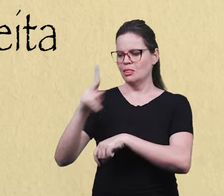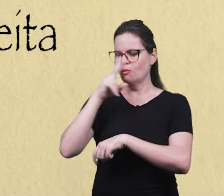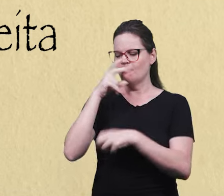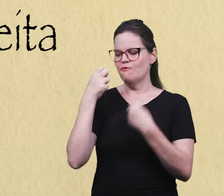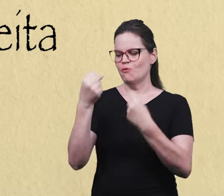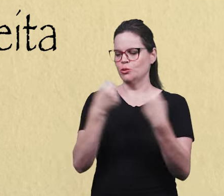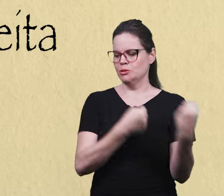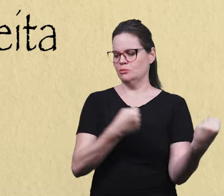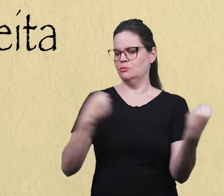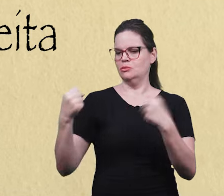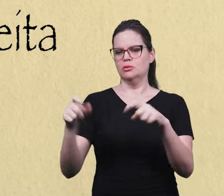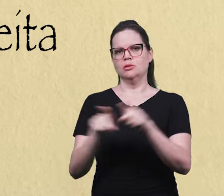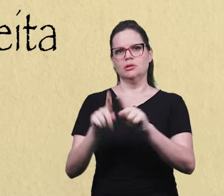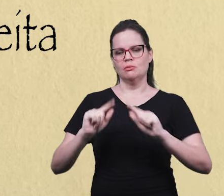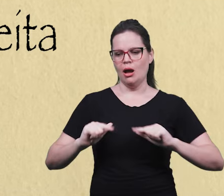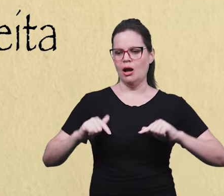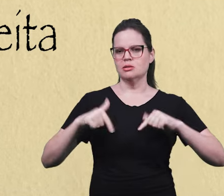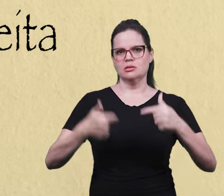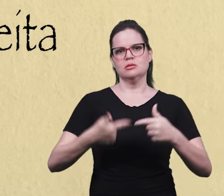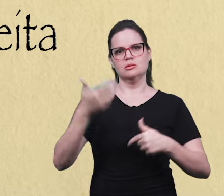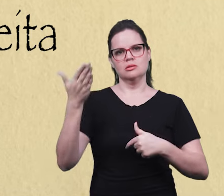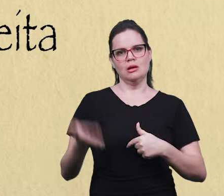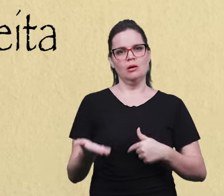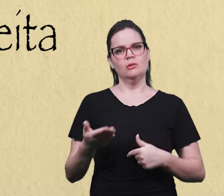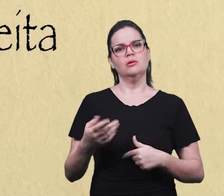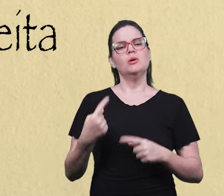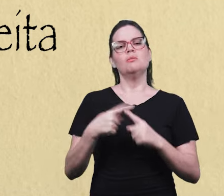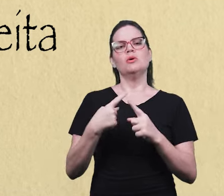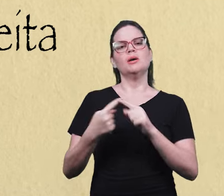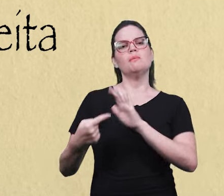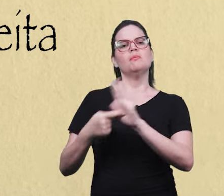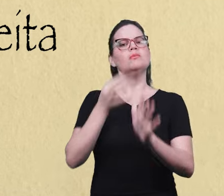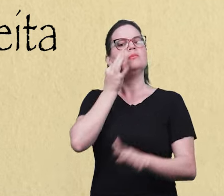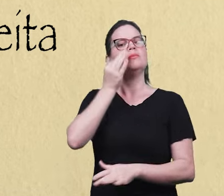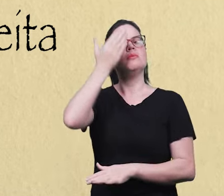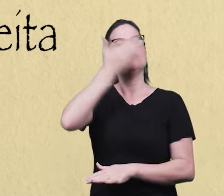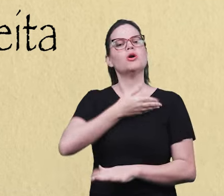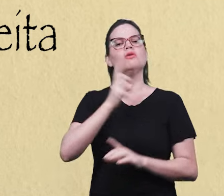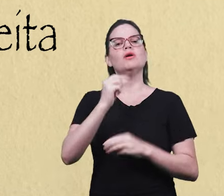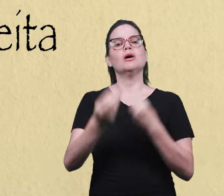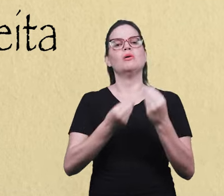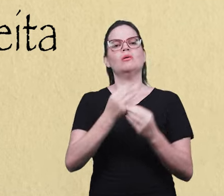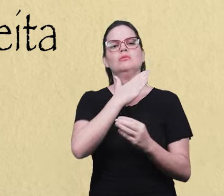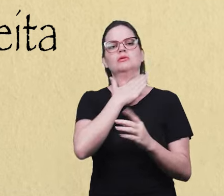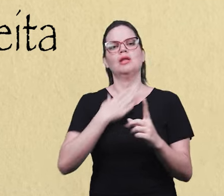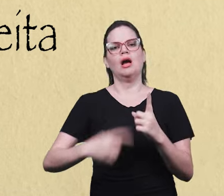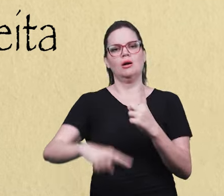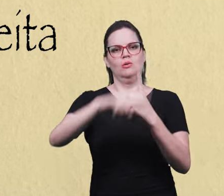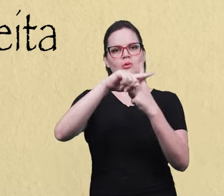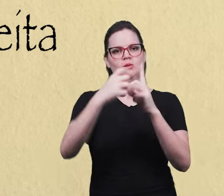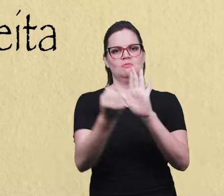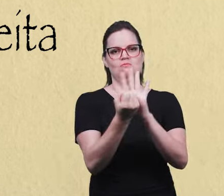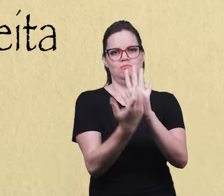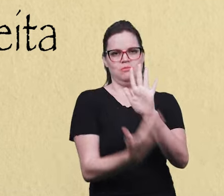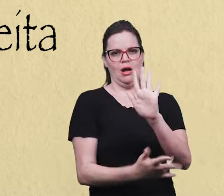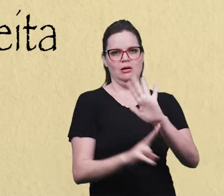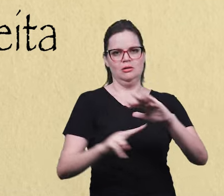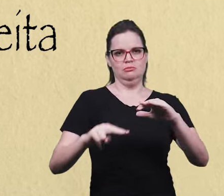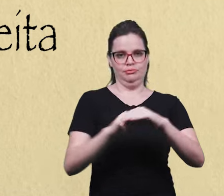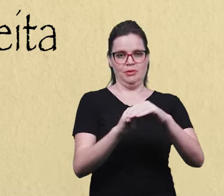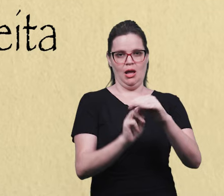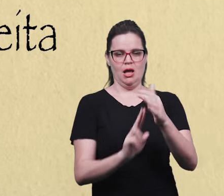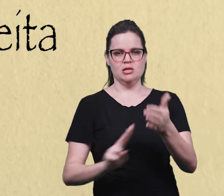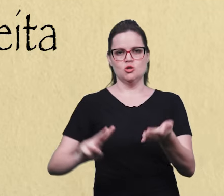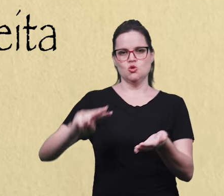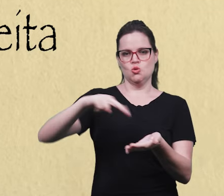poder, que manifestou em Cristo, ressuscitando-o dos mortos e pondo-o à direita dos céus.